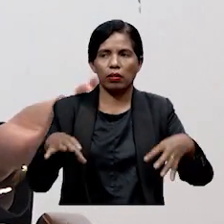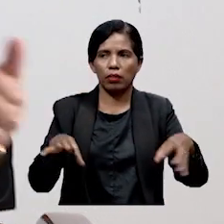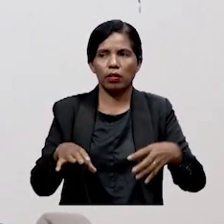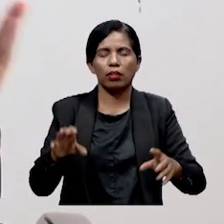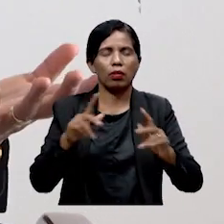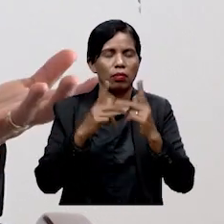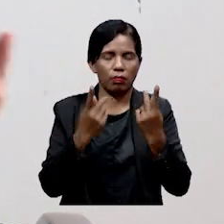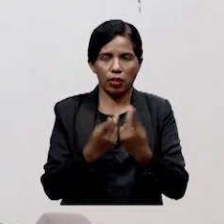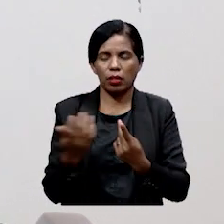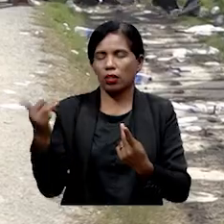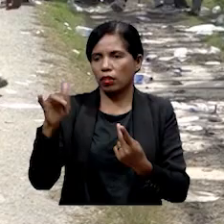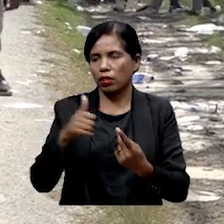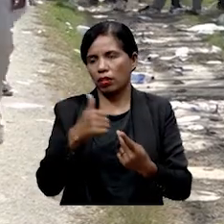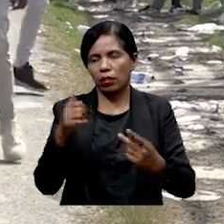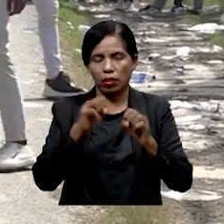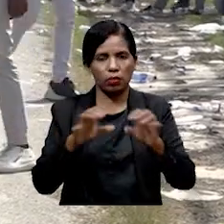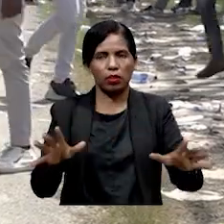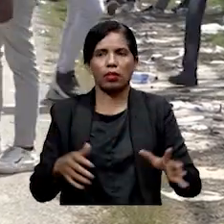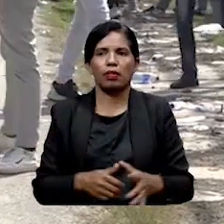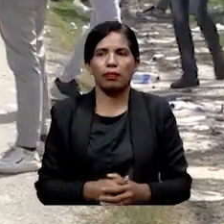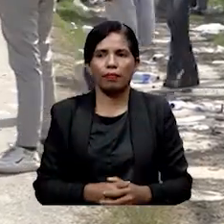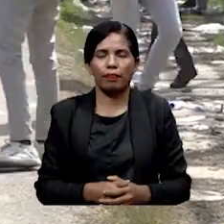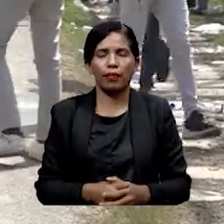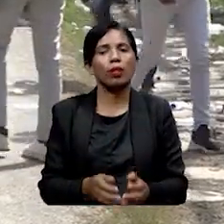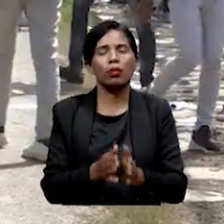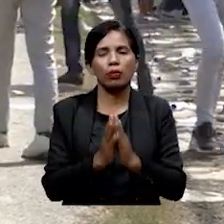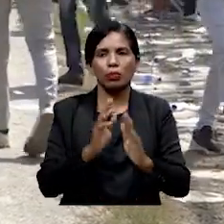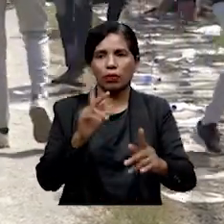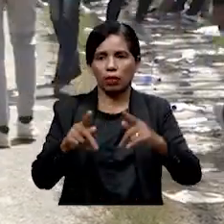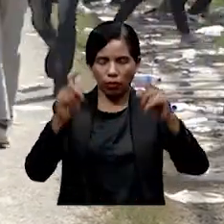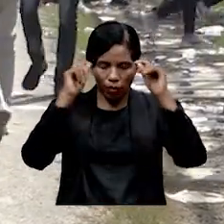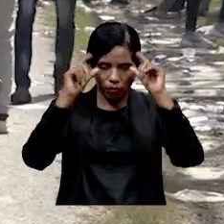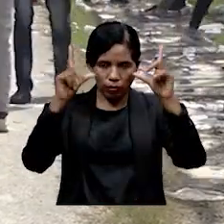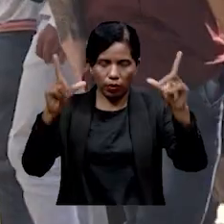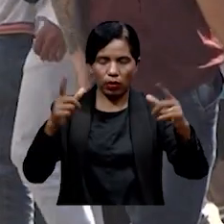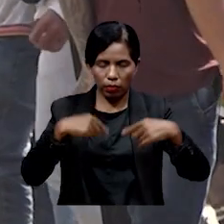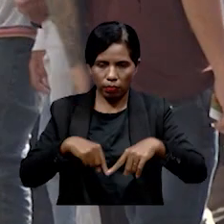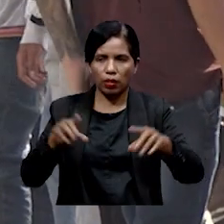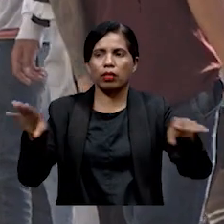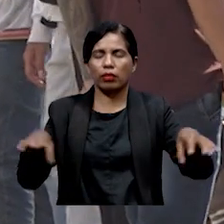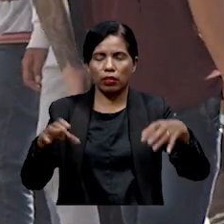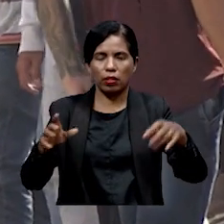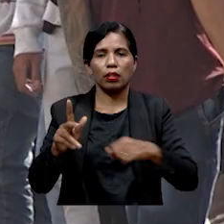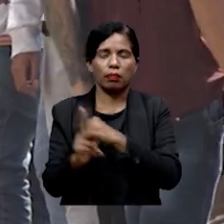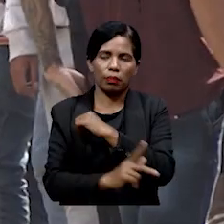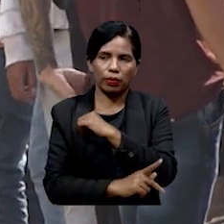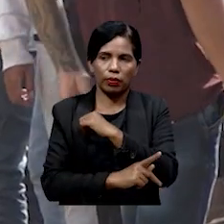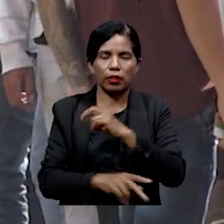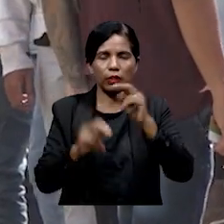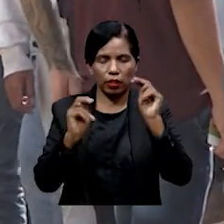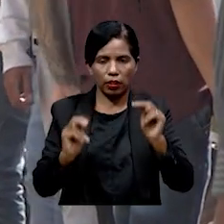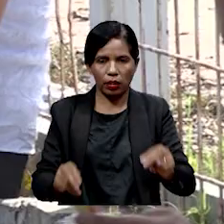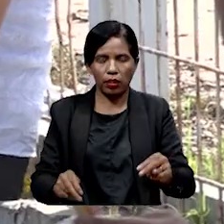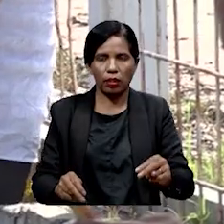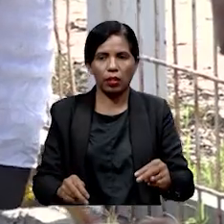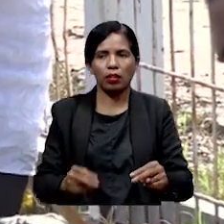companhia balo, mas serviço que ela será. Adalziza Russo, o cidadão Timoruan Nebe, atua serviço e a Portugal tem que garantir